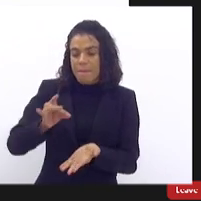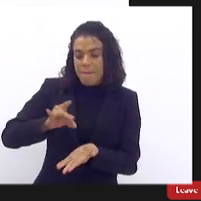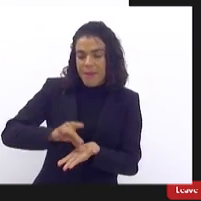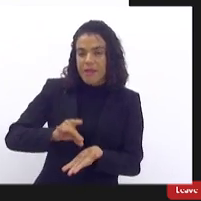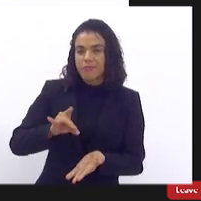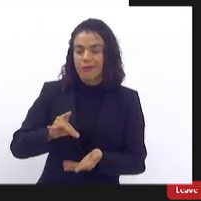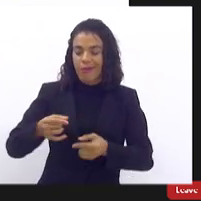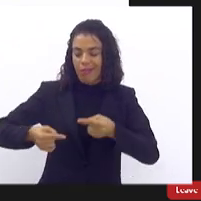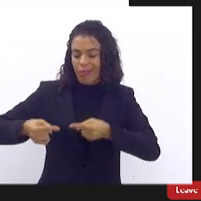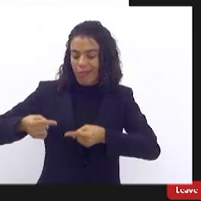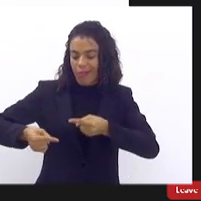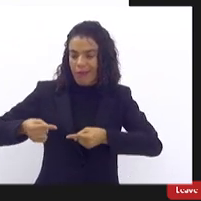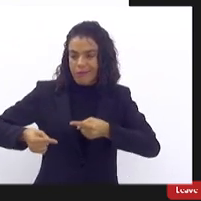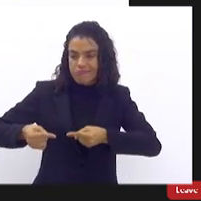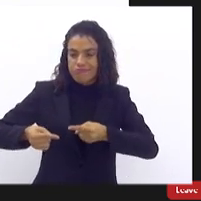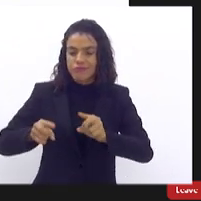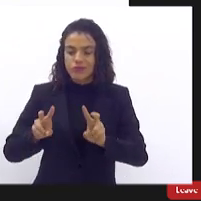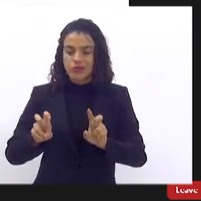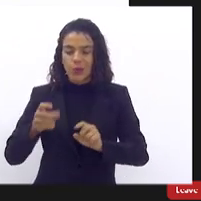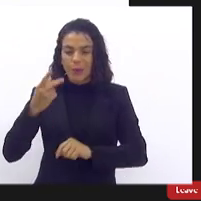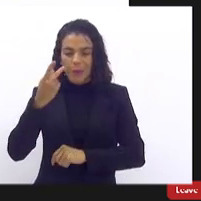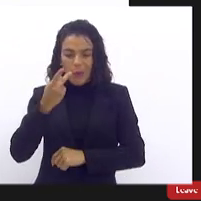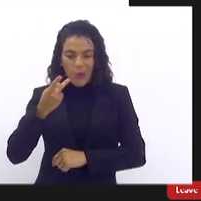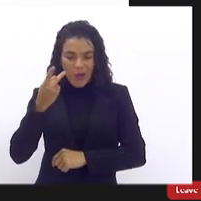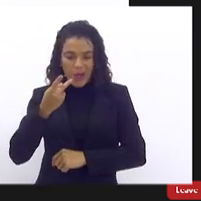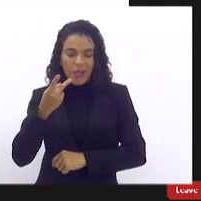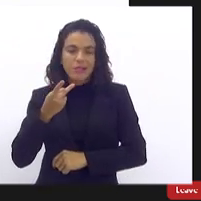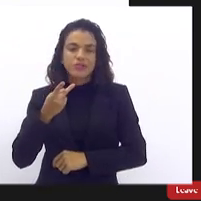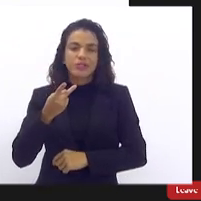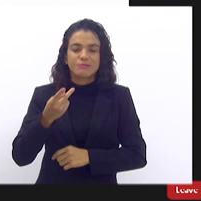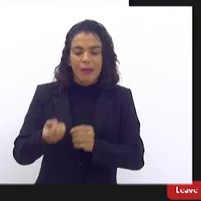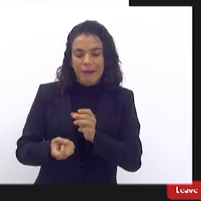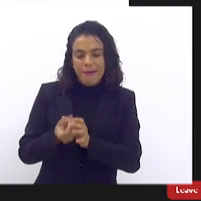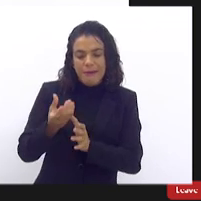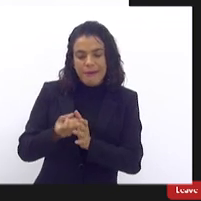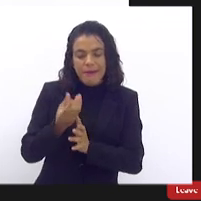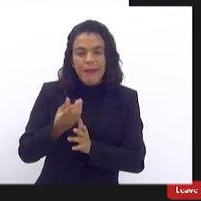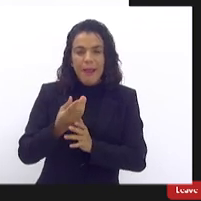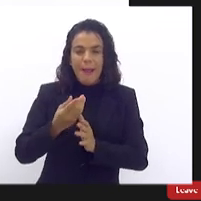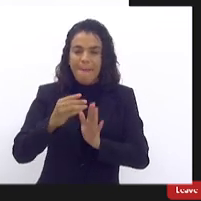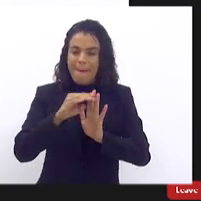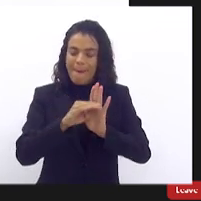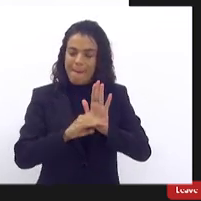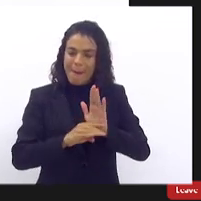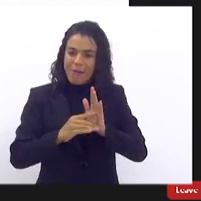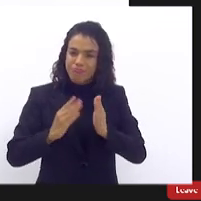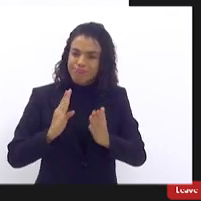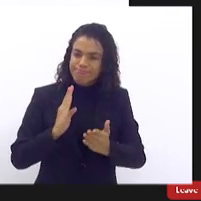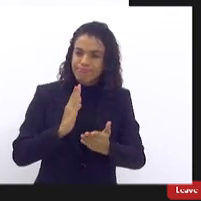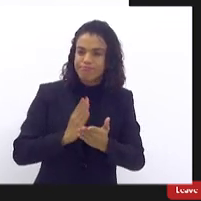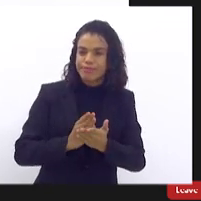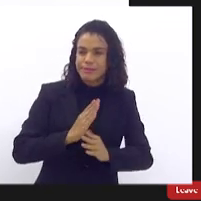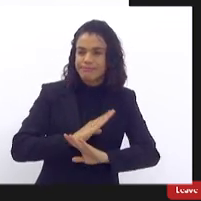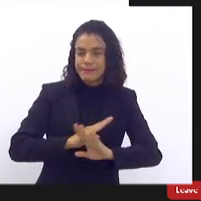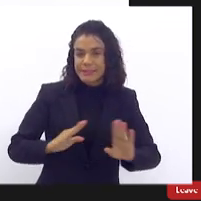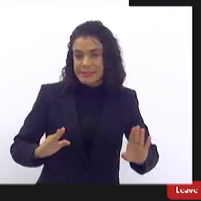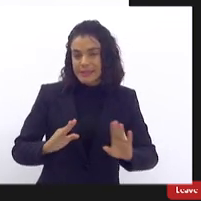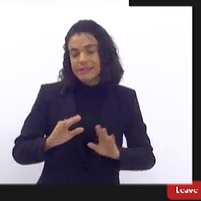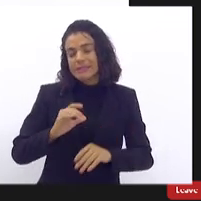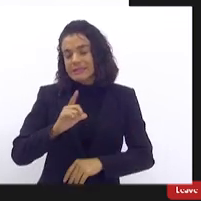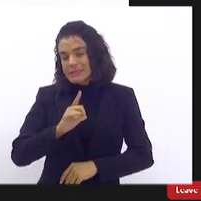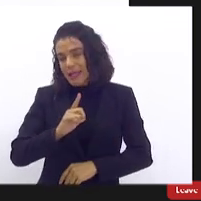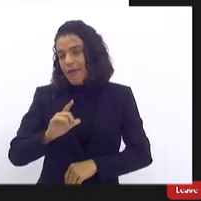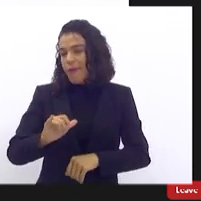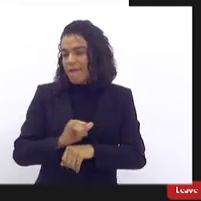você discutir isso, ou discutir políticas para coibir isso, isso seria uma forma